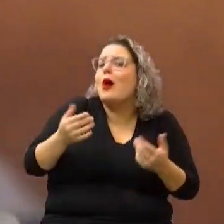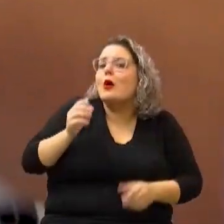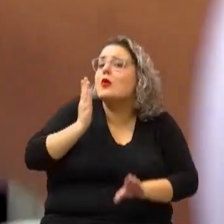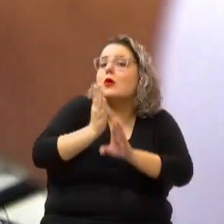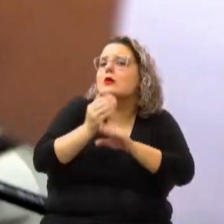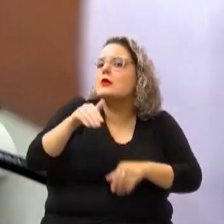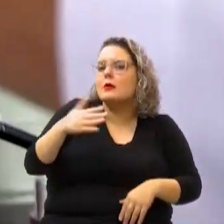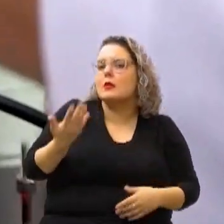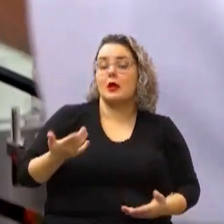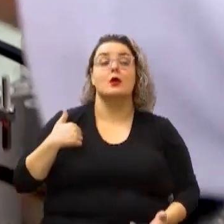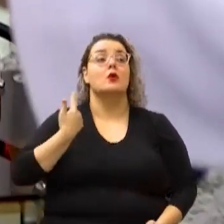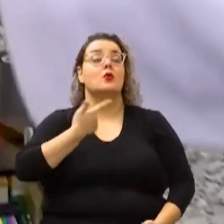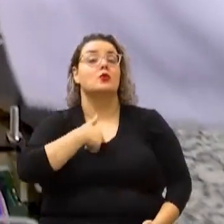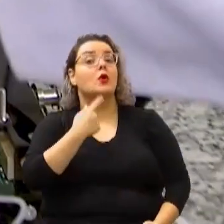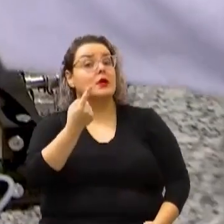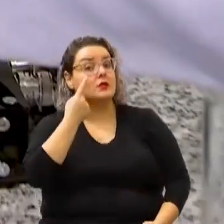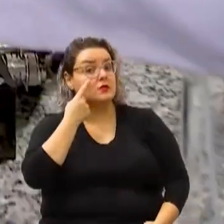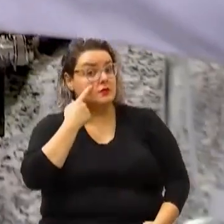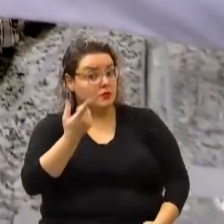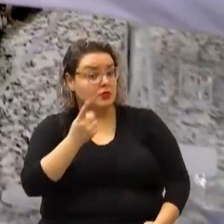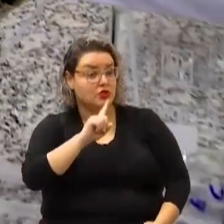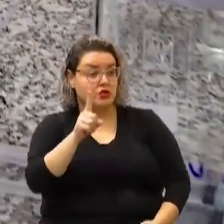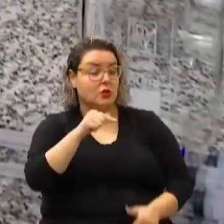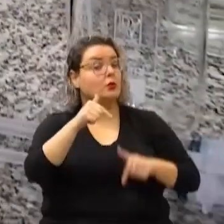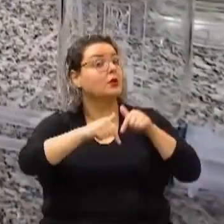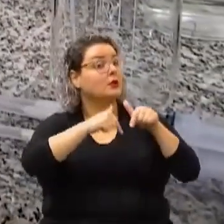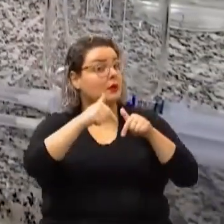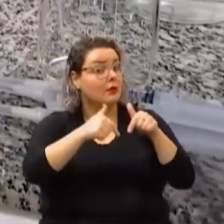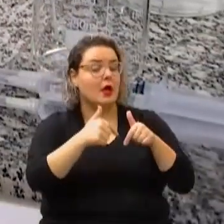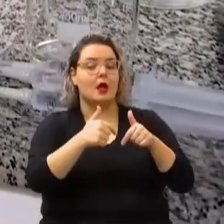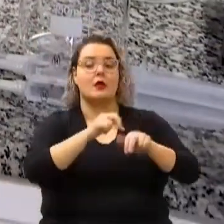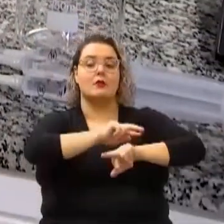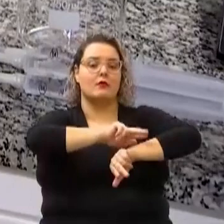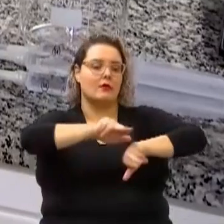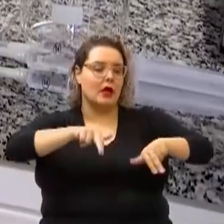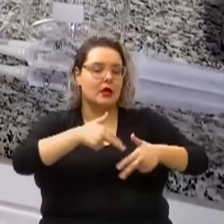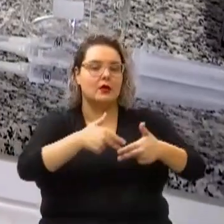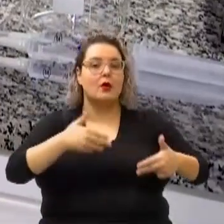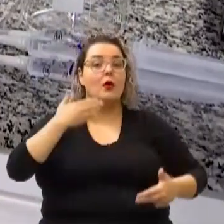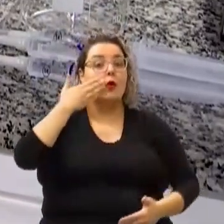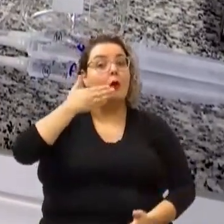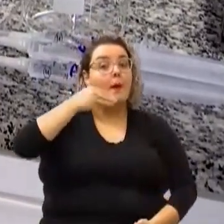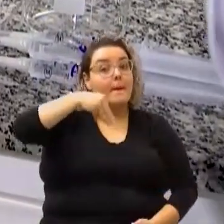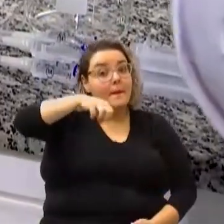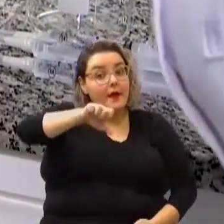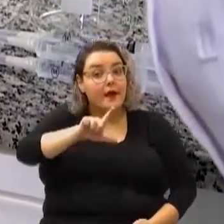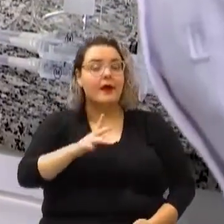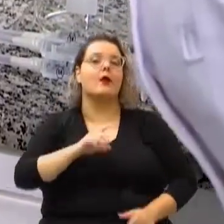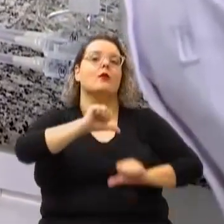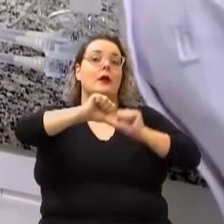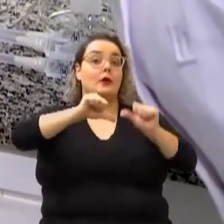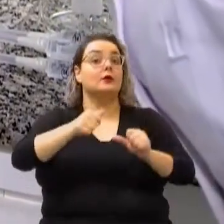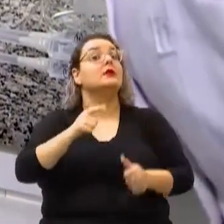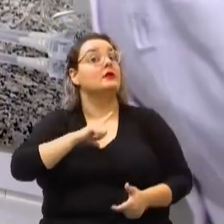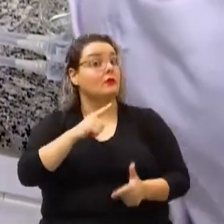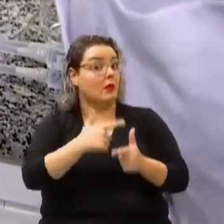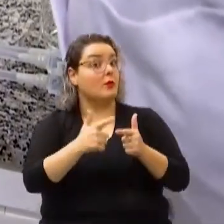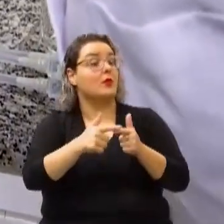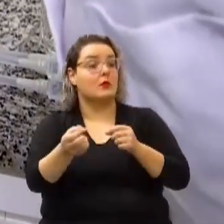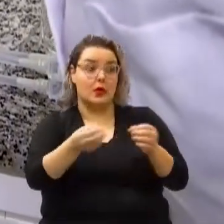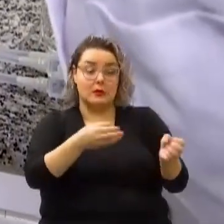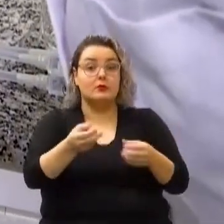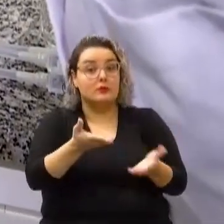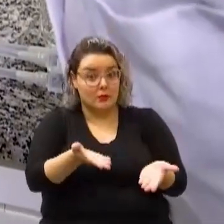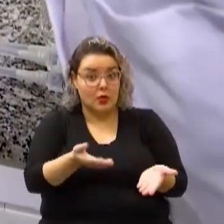encontraram mais? A gente viu, apesar de não ter trabalhado muita coisa com mel adulterado, inclusive teve um problema